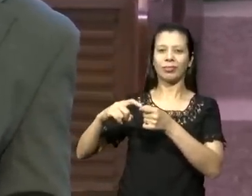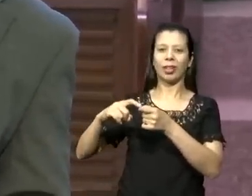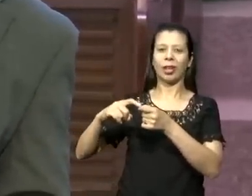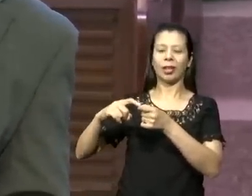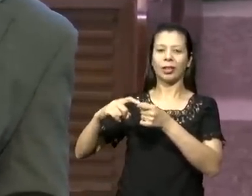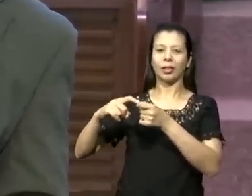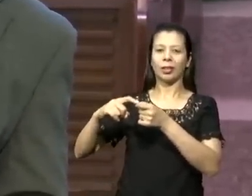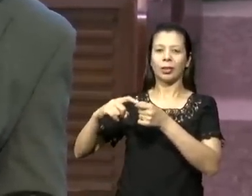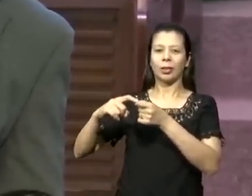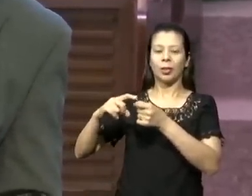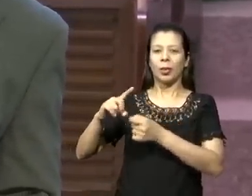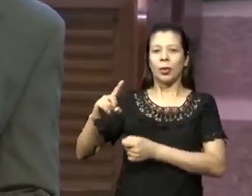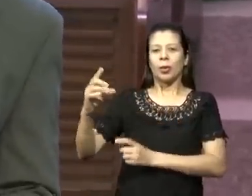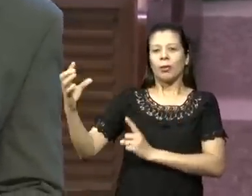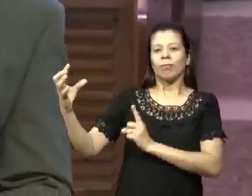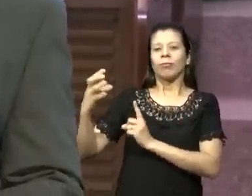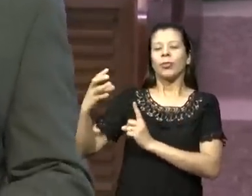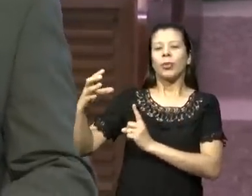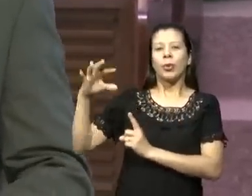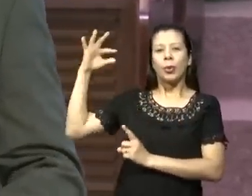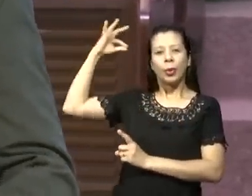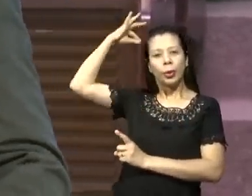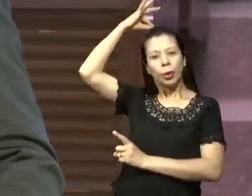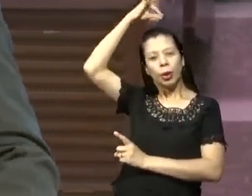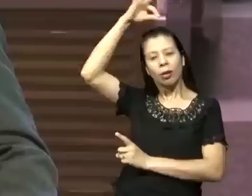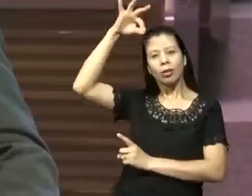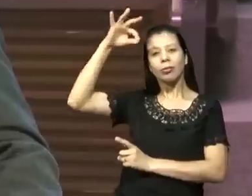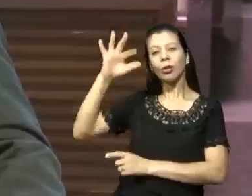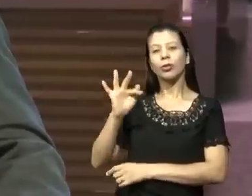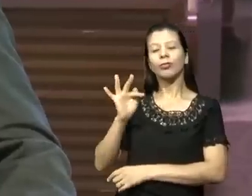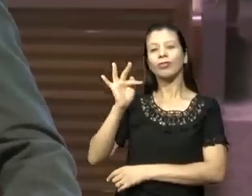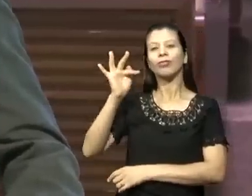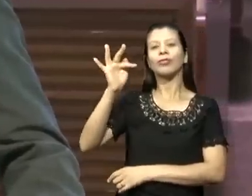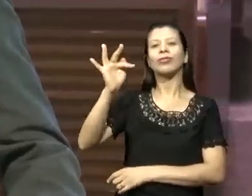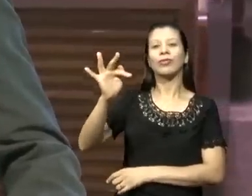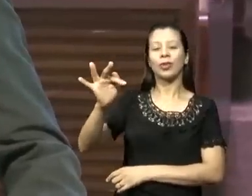penitente mas ele descerá sobre a sua igreja